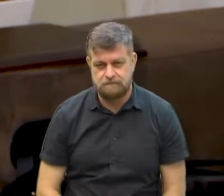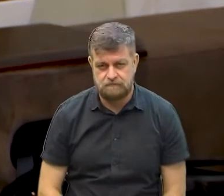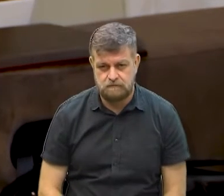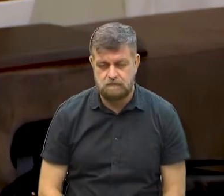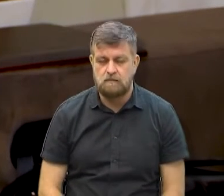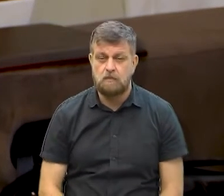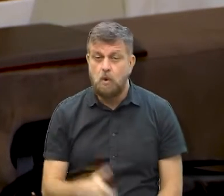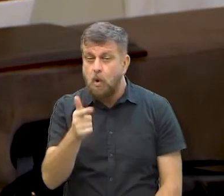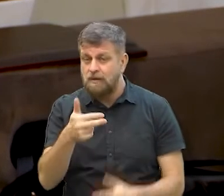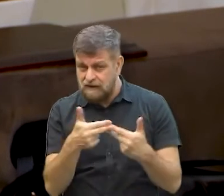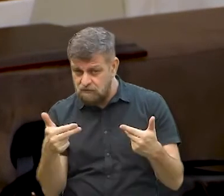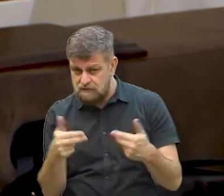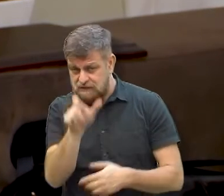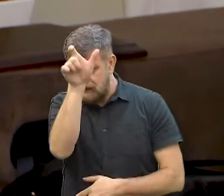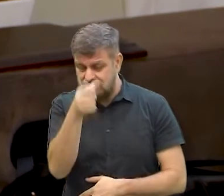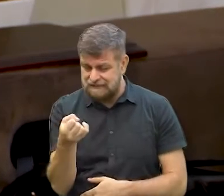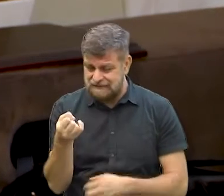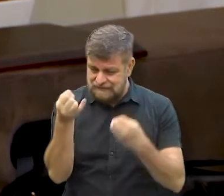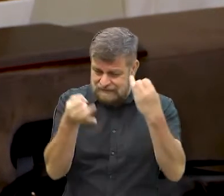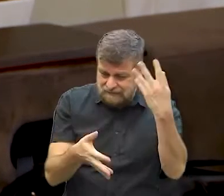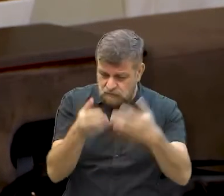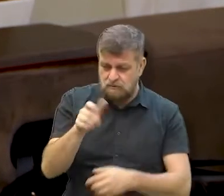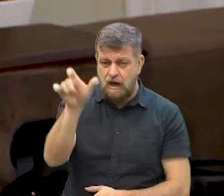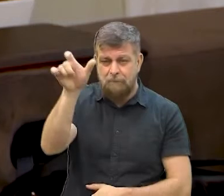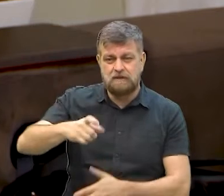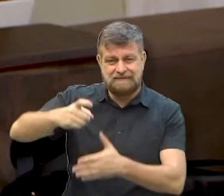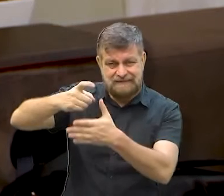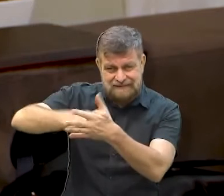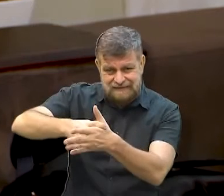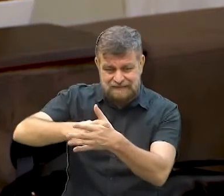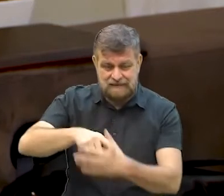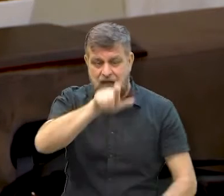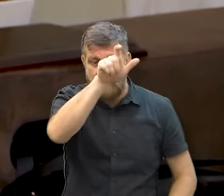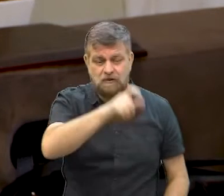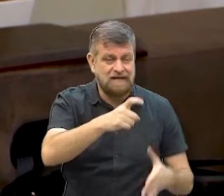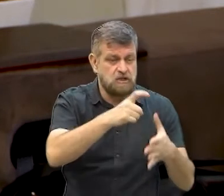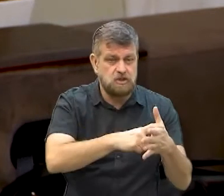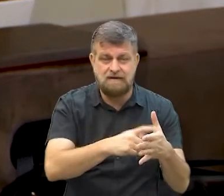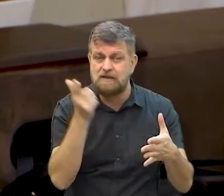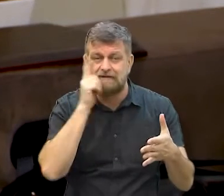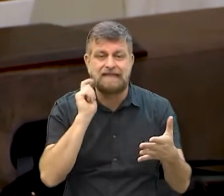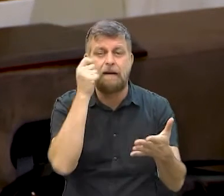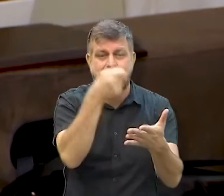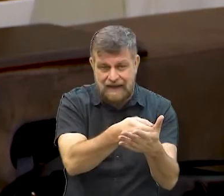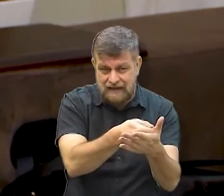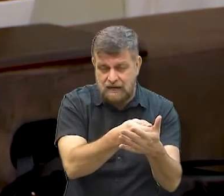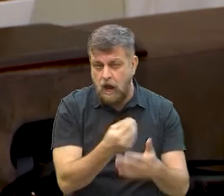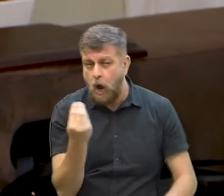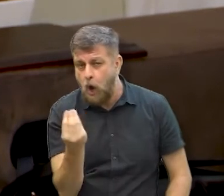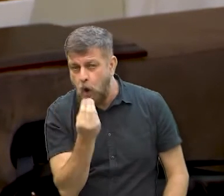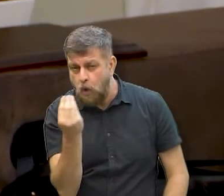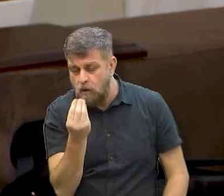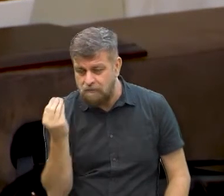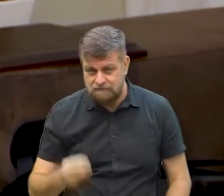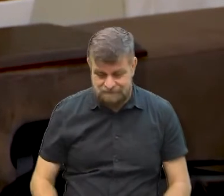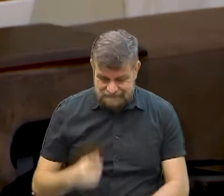tenho. Outra coisa, o senhor falou dos endividados e daqueles que estão inadimplentes. Como